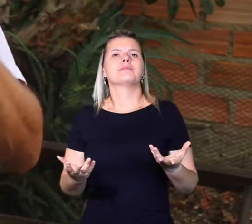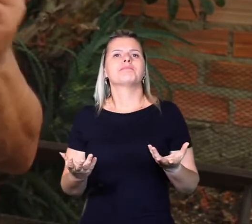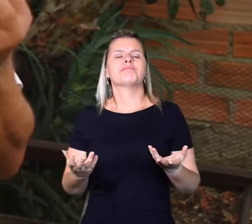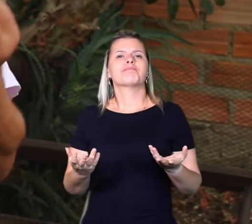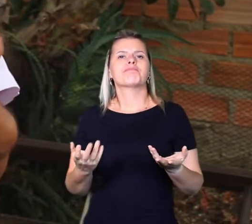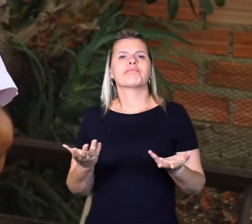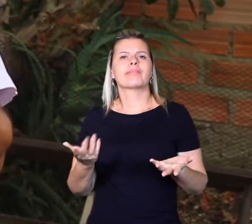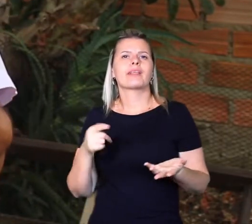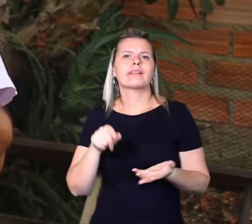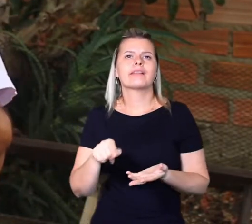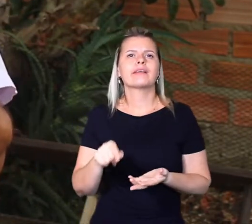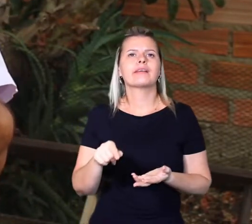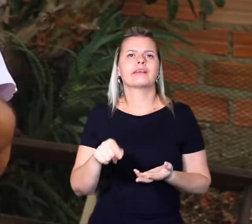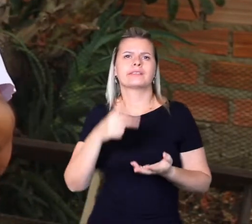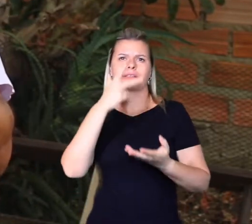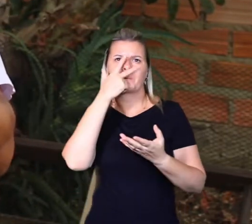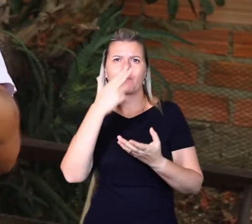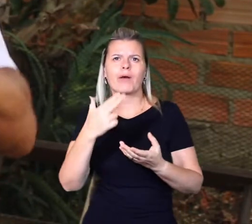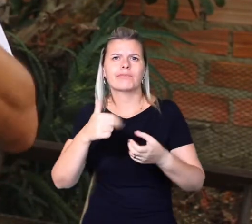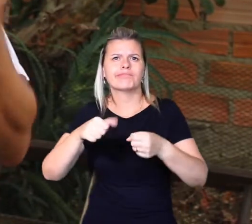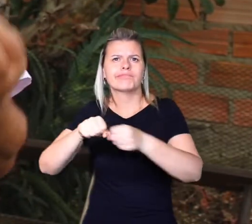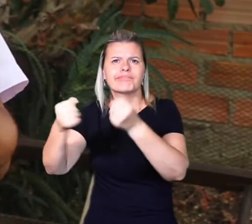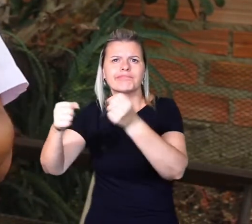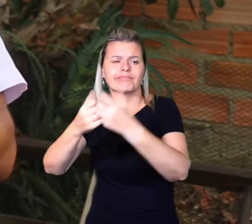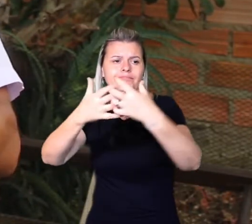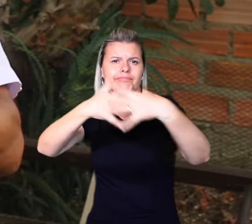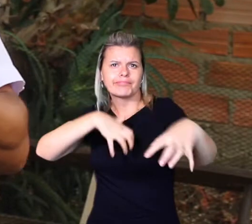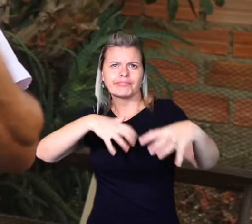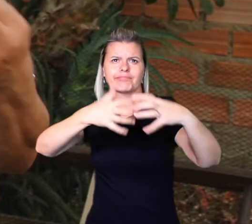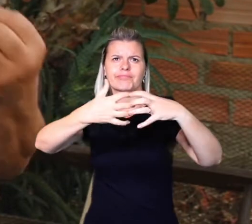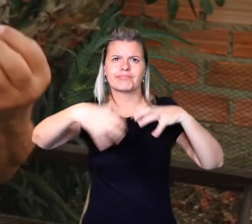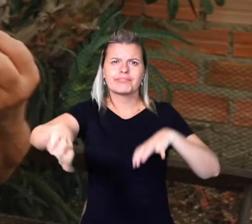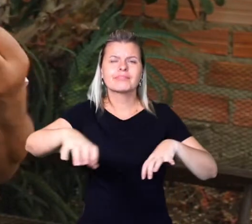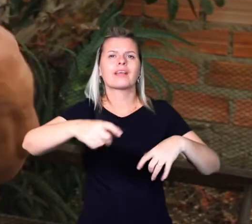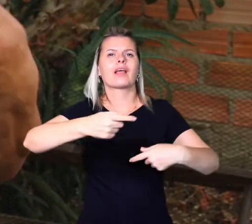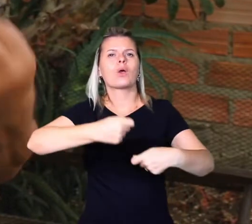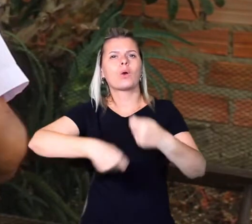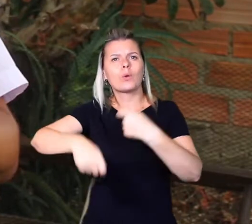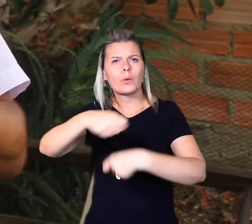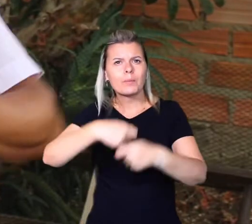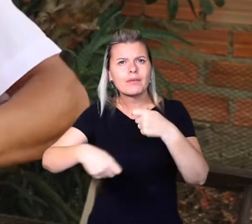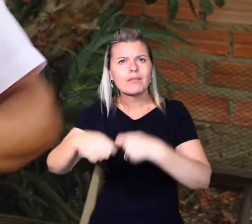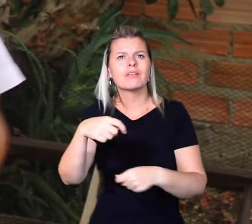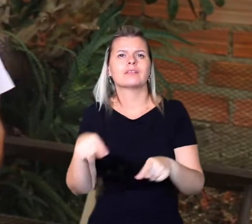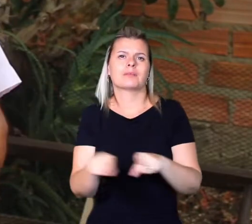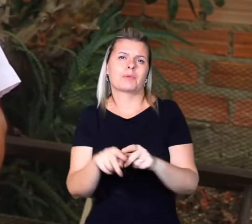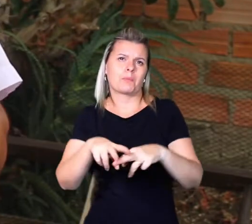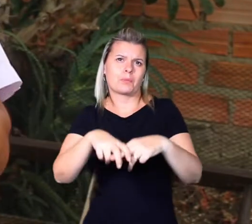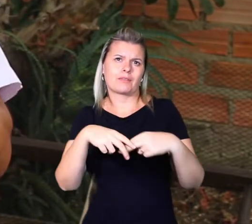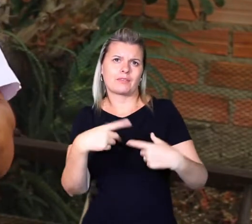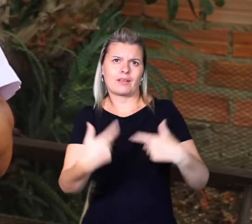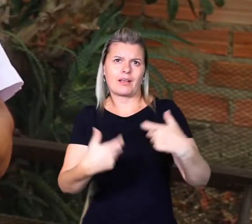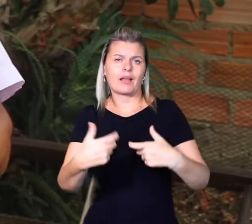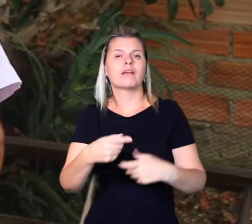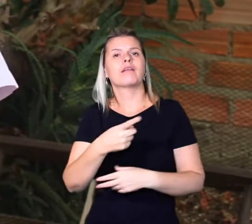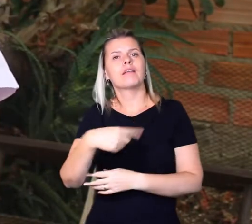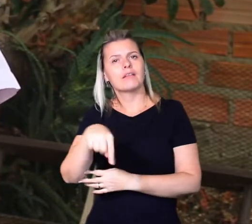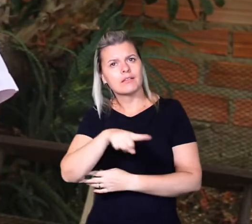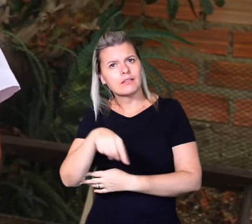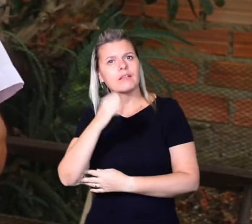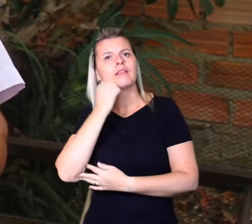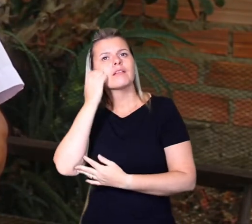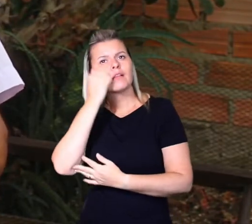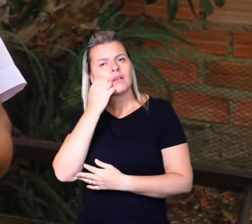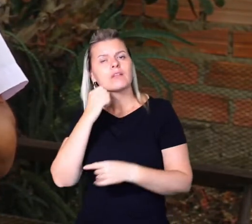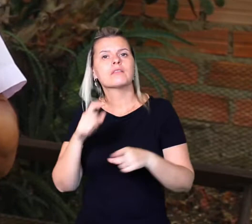digamos assim, nesse desmonte, dessa desagregação da economia em função dessas guerras, os